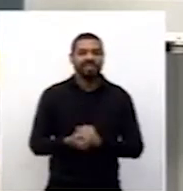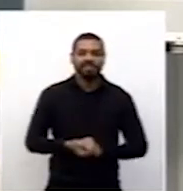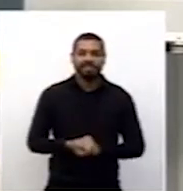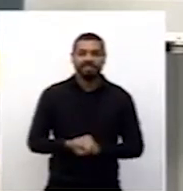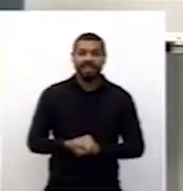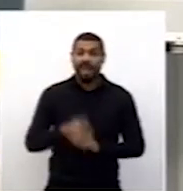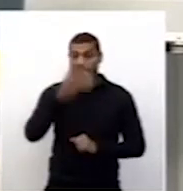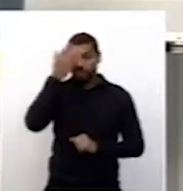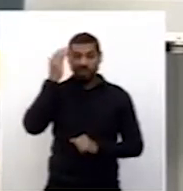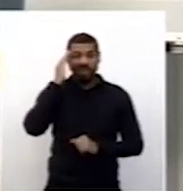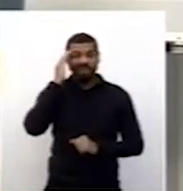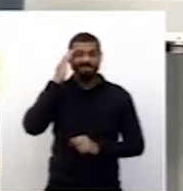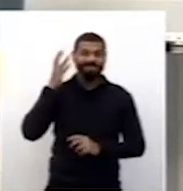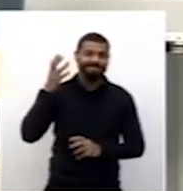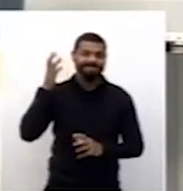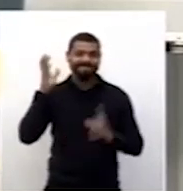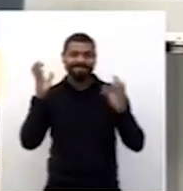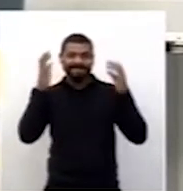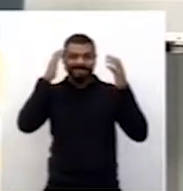Quem não conseguiu